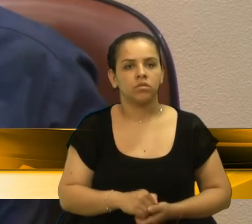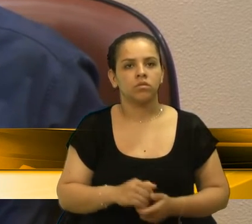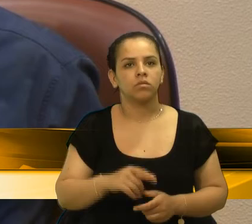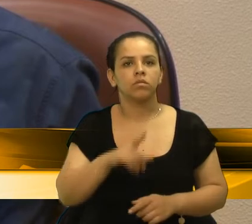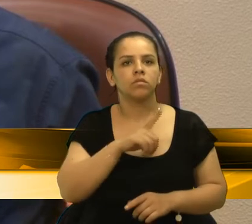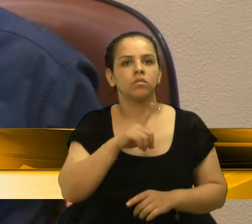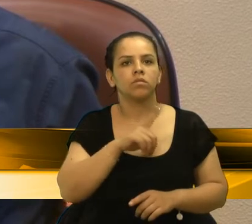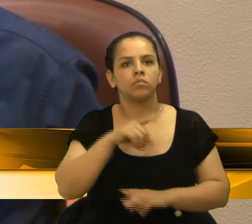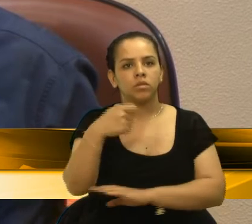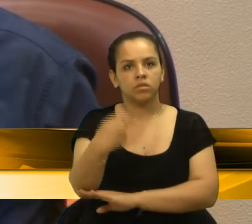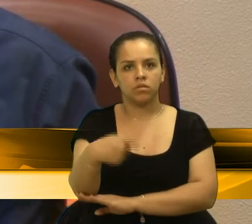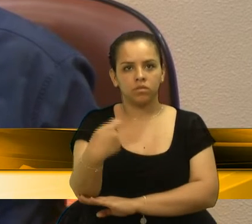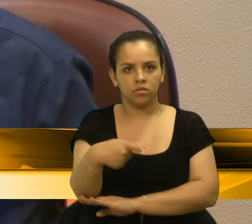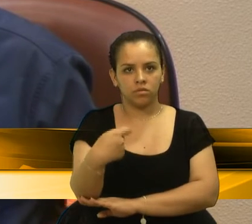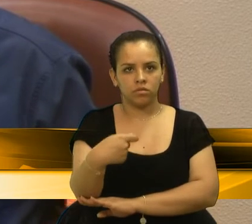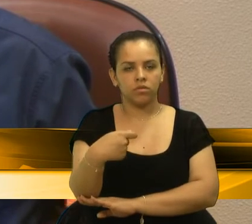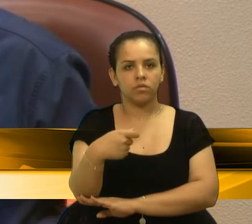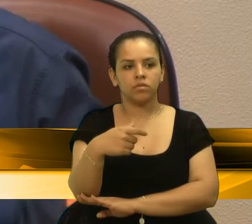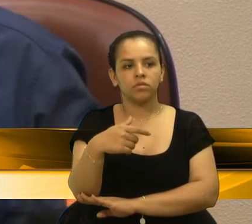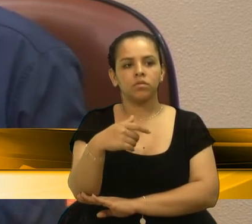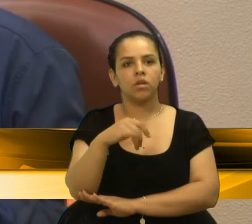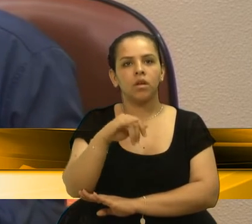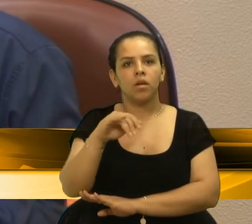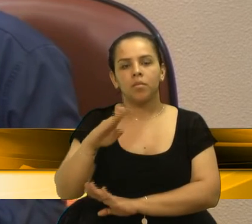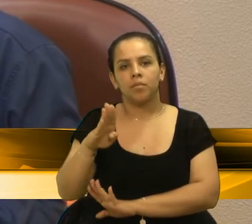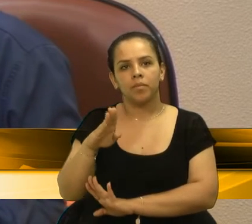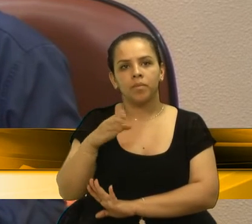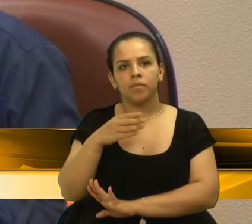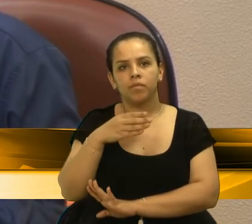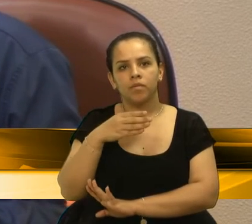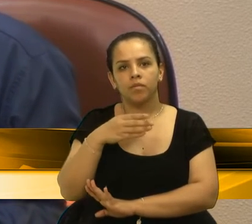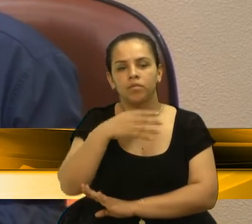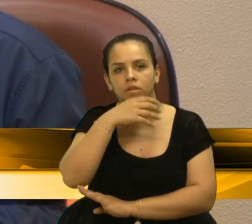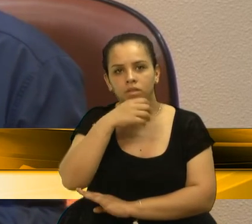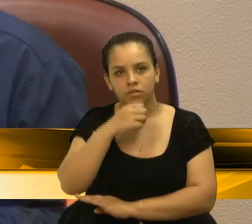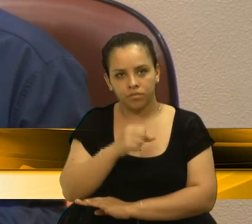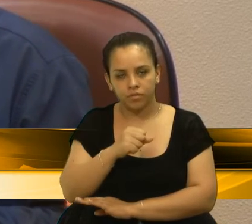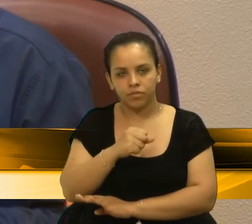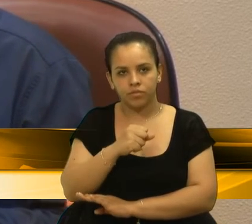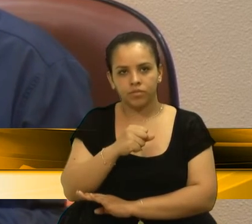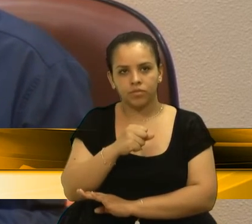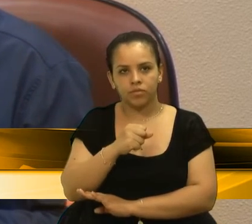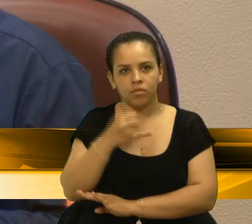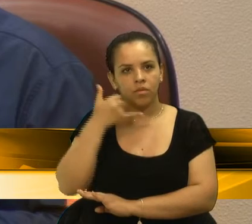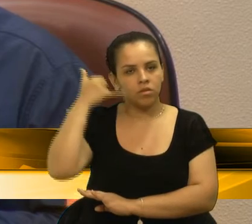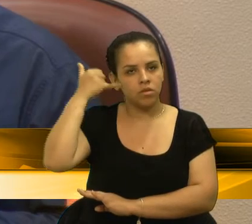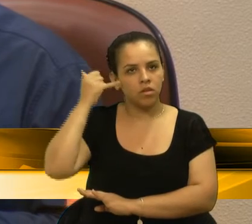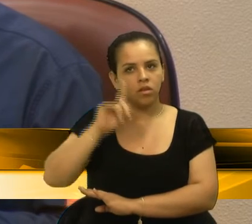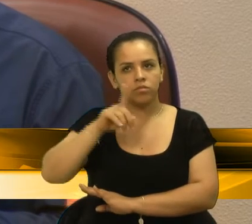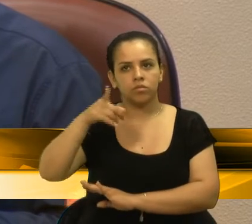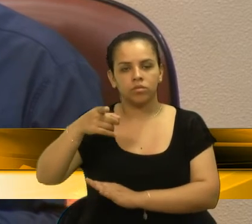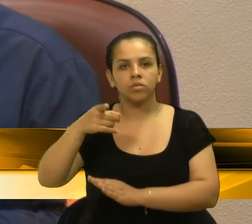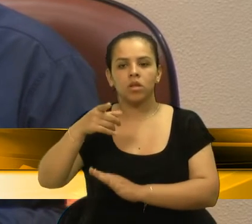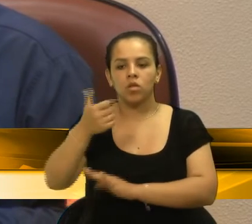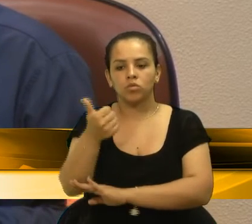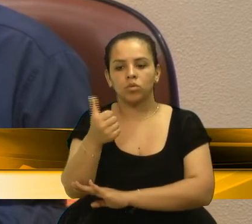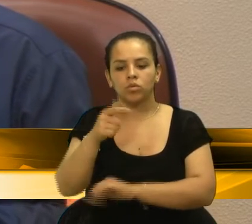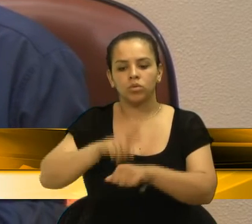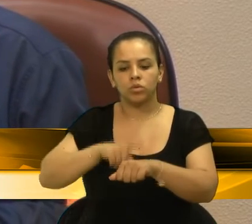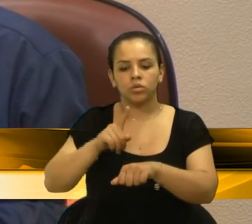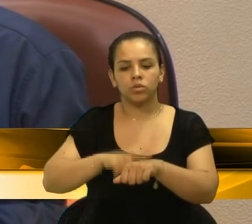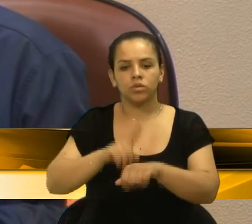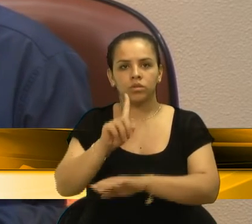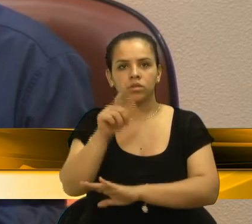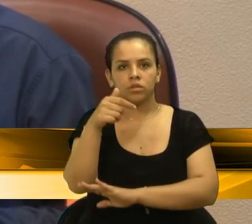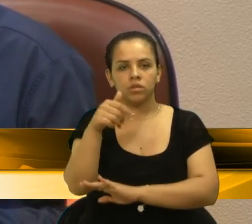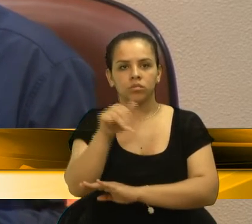que entender necessário. Encerrada a oitiva do Frei Jaime João Bêtega, secretário do Conselho de Obras Sociais dos Freios Capuchinhos, às 11 horas e 17